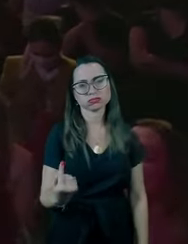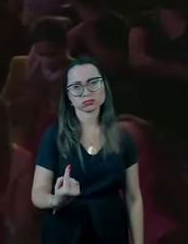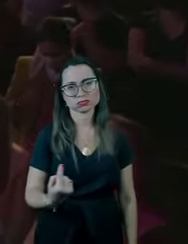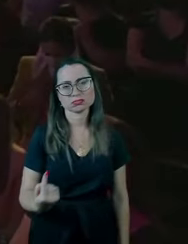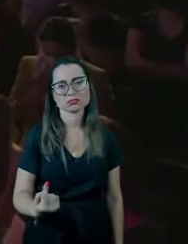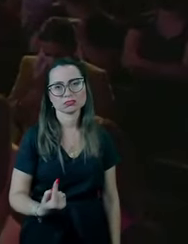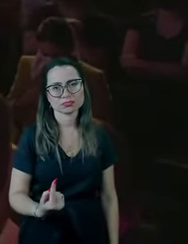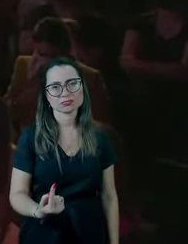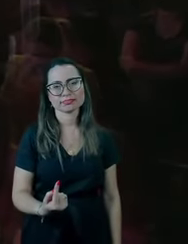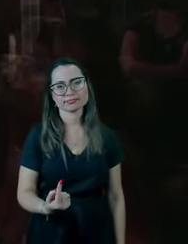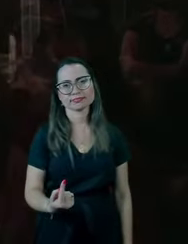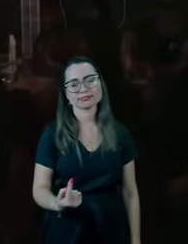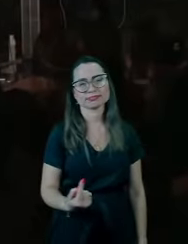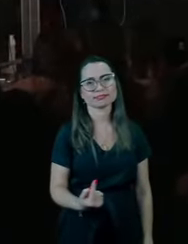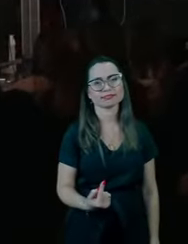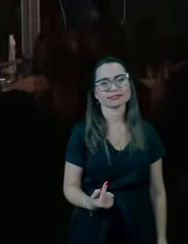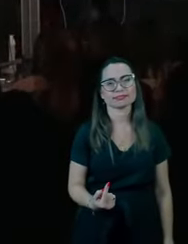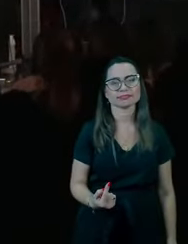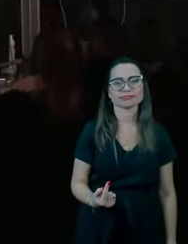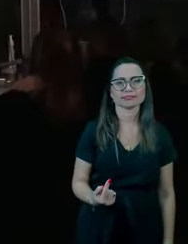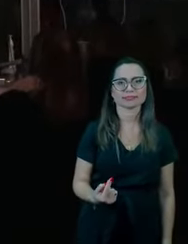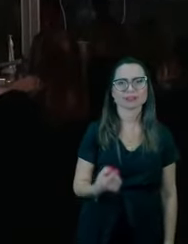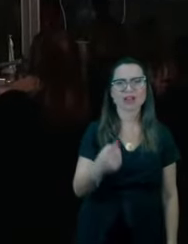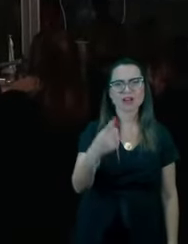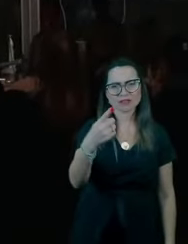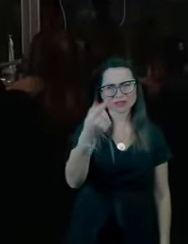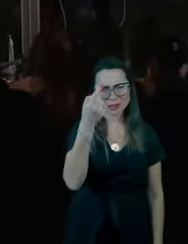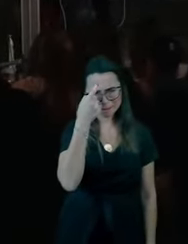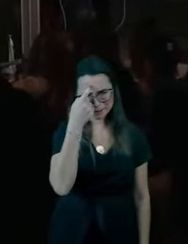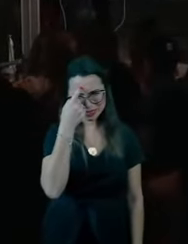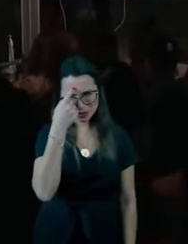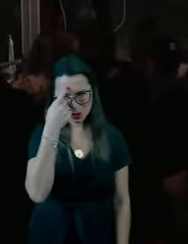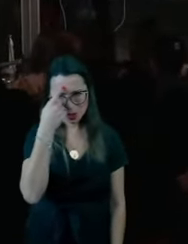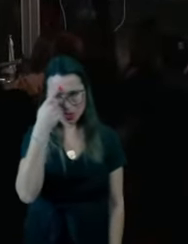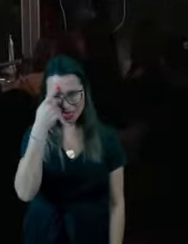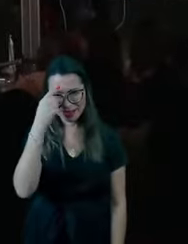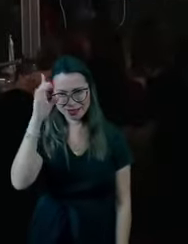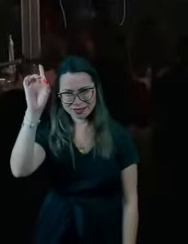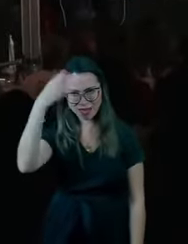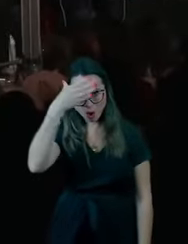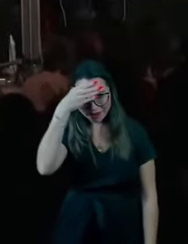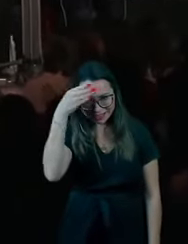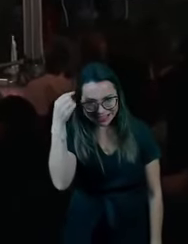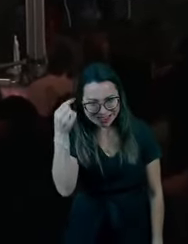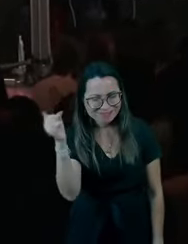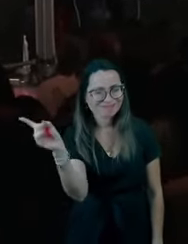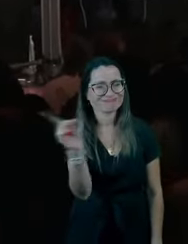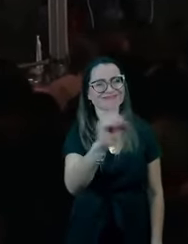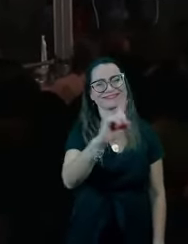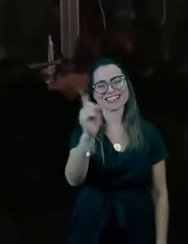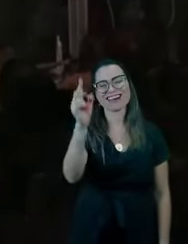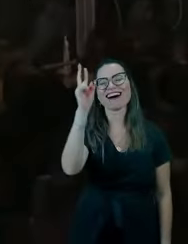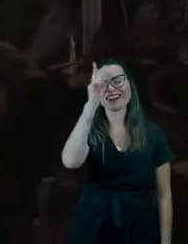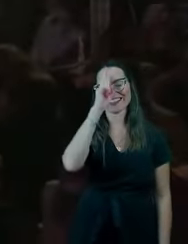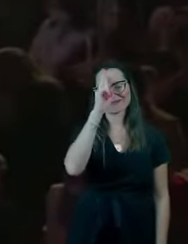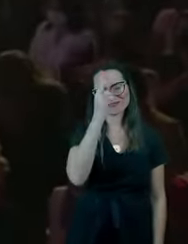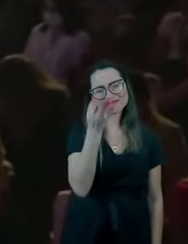Isso, vem. Você achou que você estava esquecida, mas Deus não esqueceu de você.